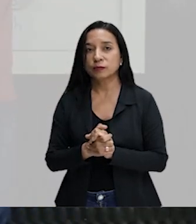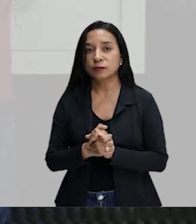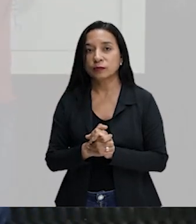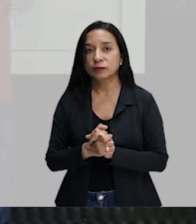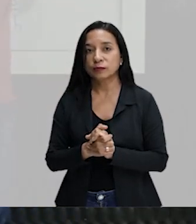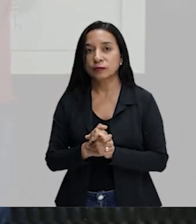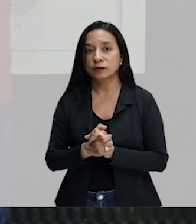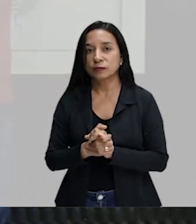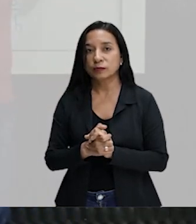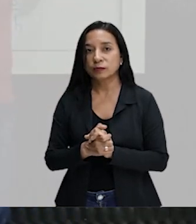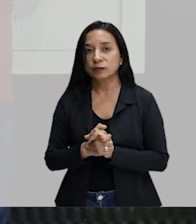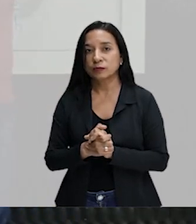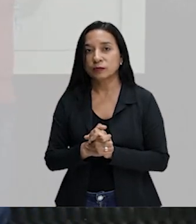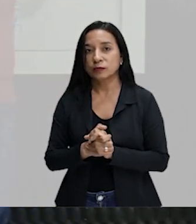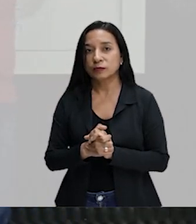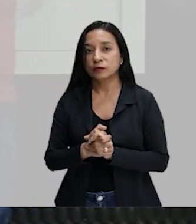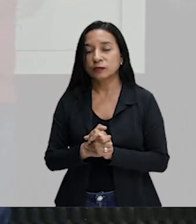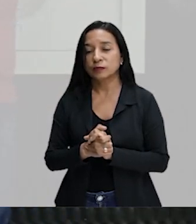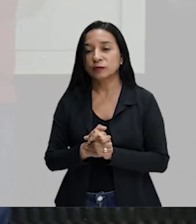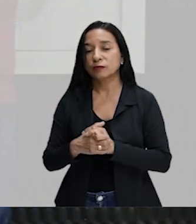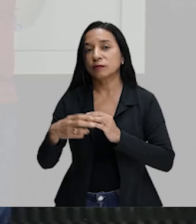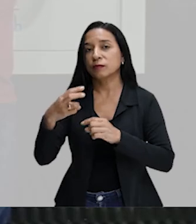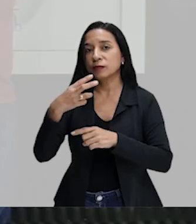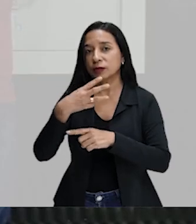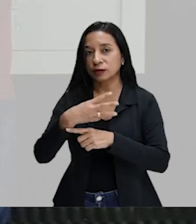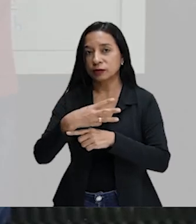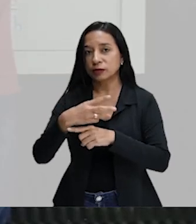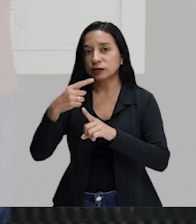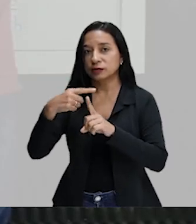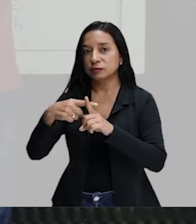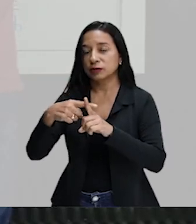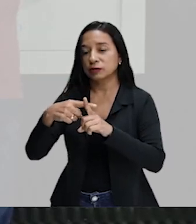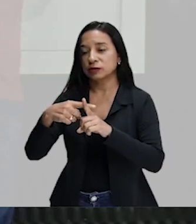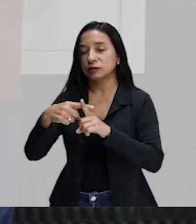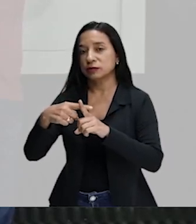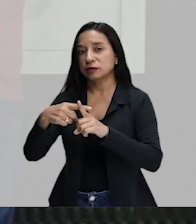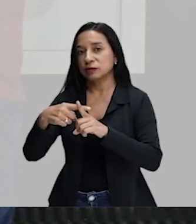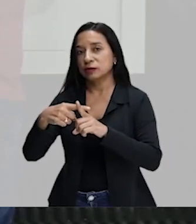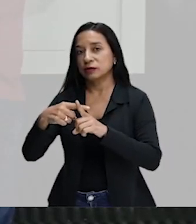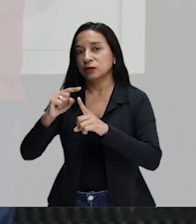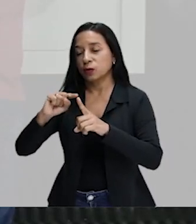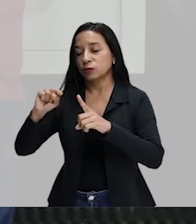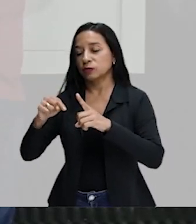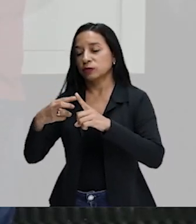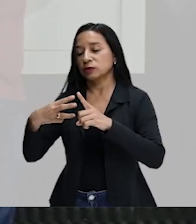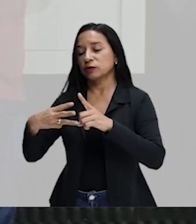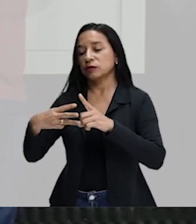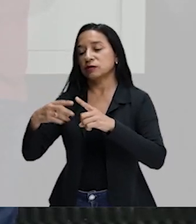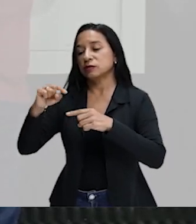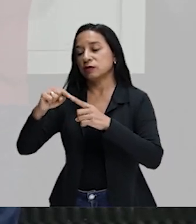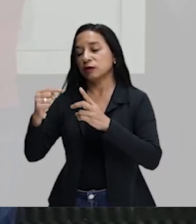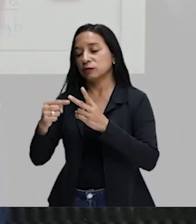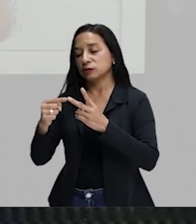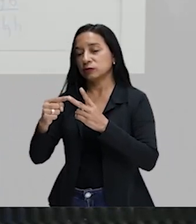3 sobre 1 dá 3. 3 dividido por 3 dá 1 vezes raiz de 3 dá raiz de 3.